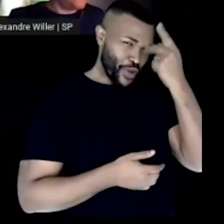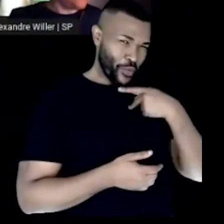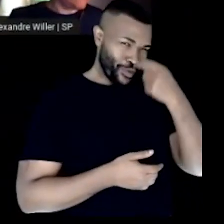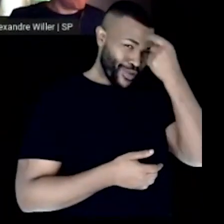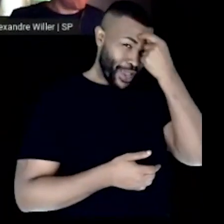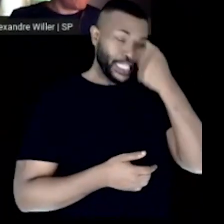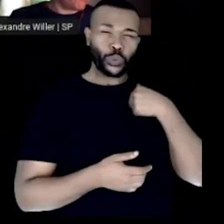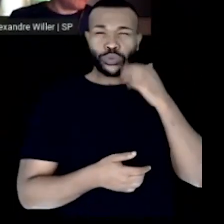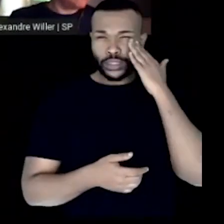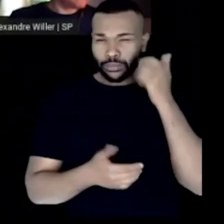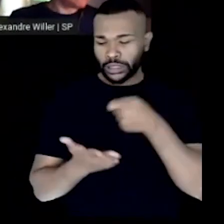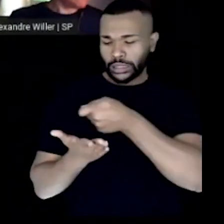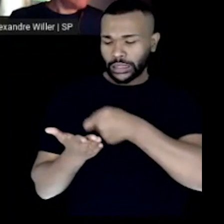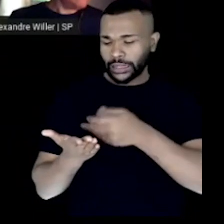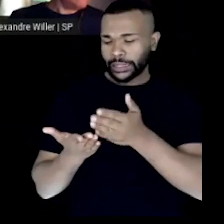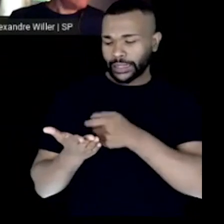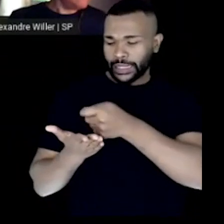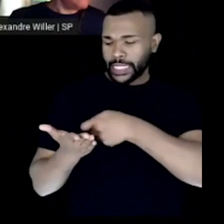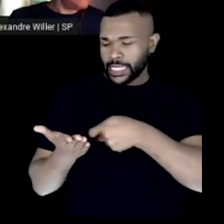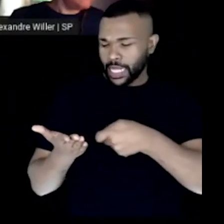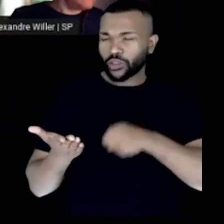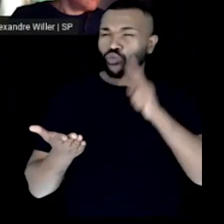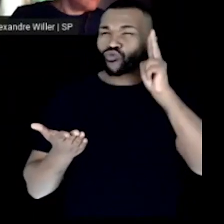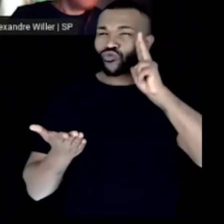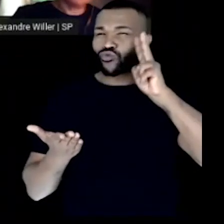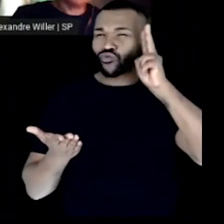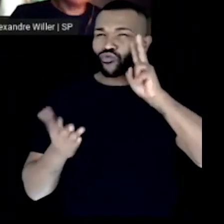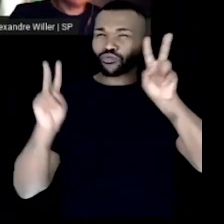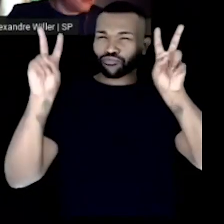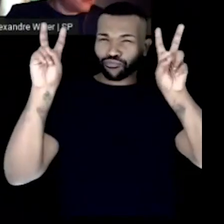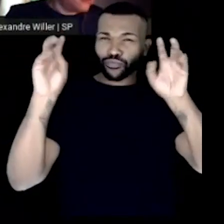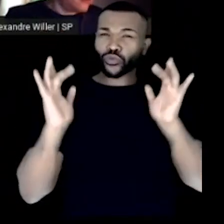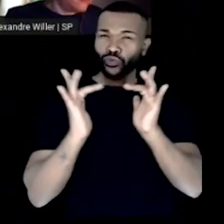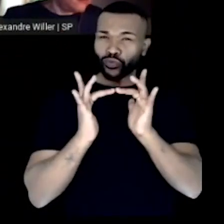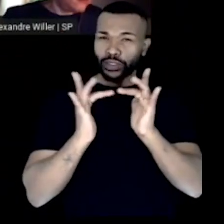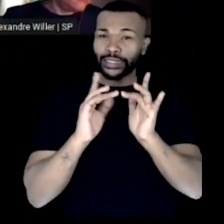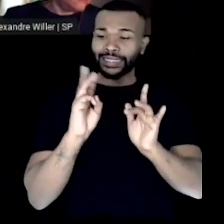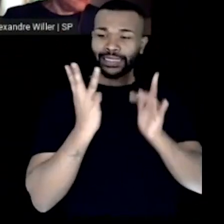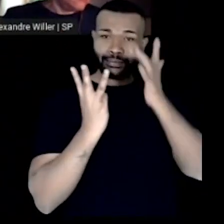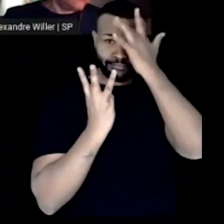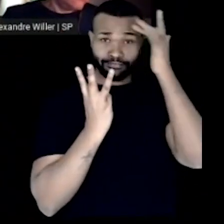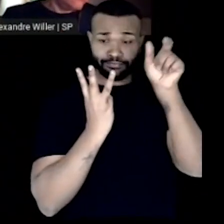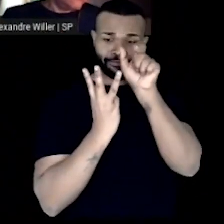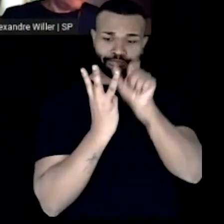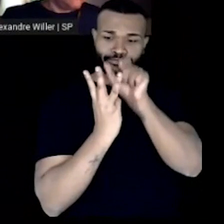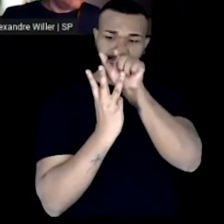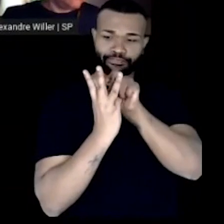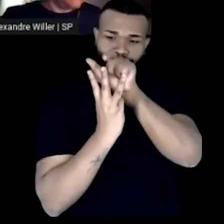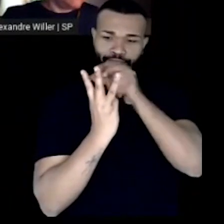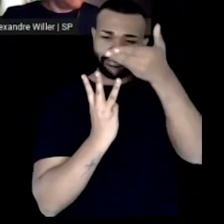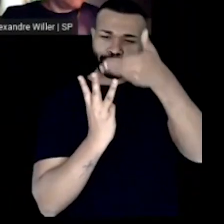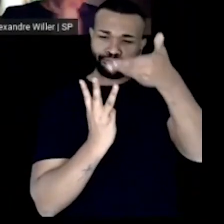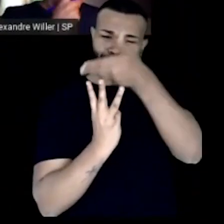muita consciência, eu sabia que eu estava escrevendo ali basicamente uma história sobre o relacionamento de três